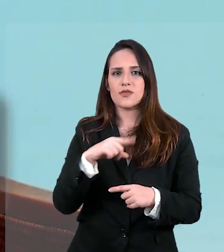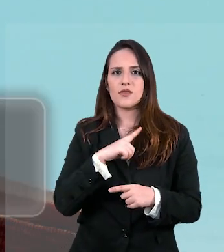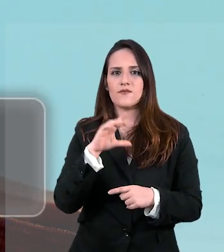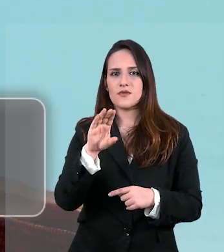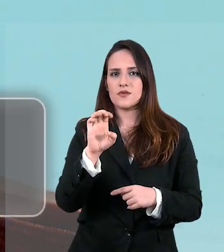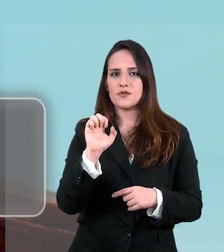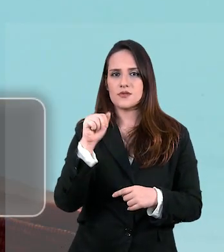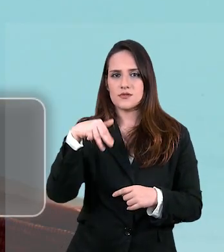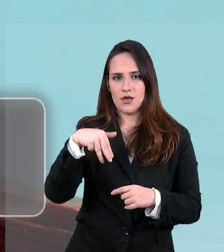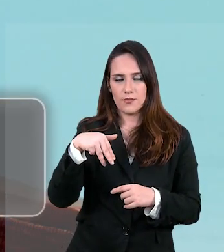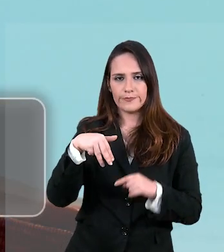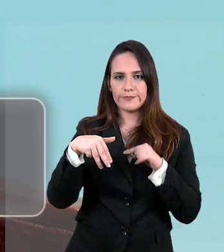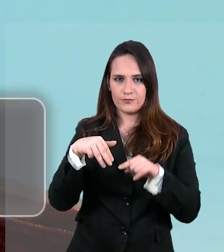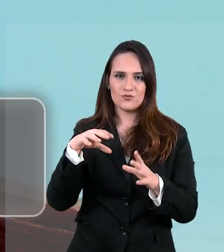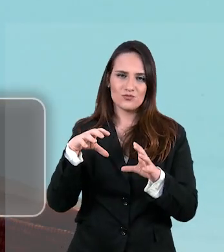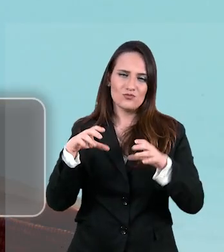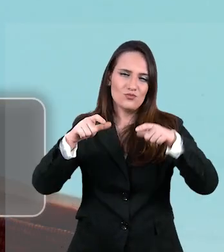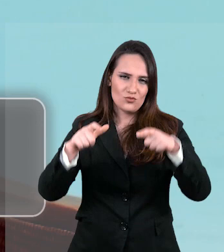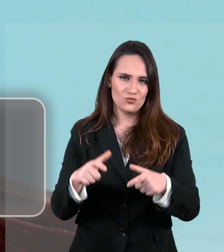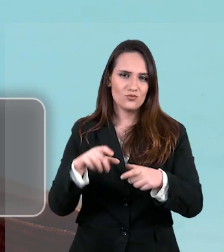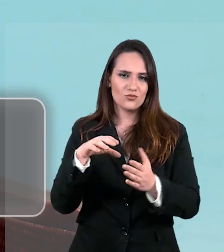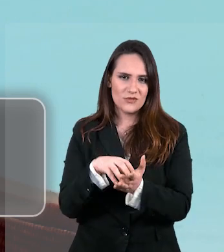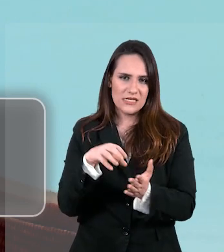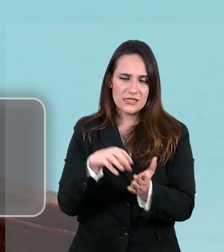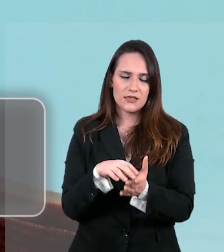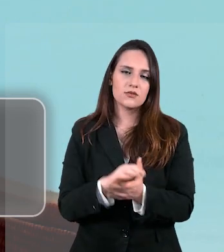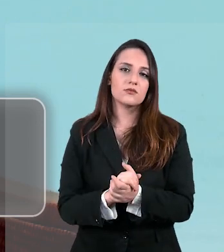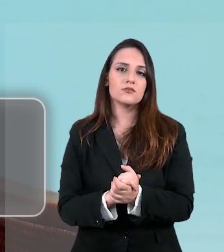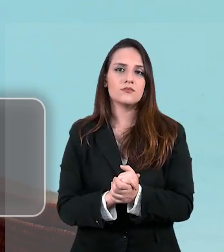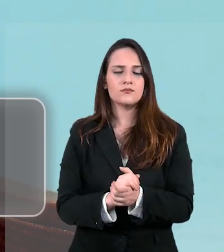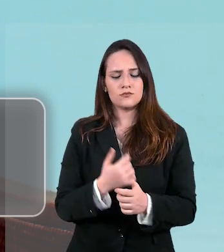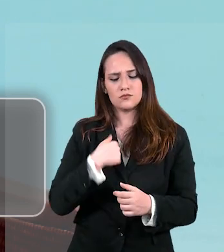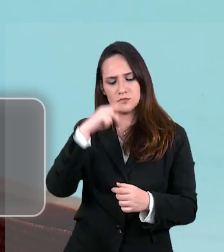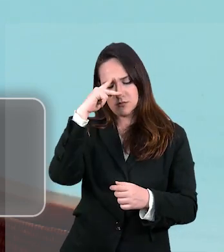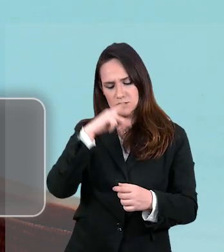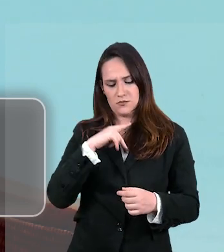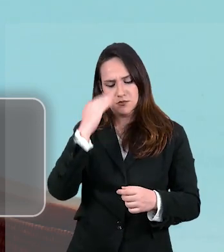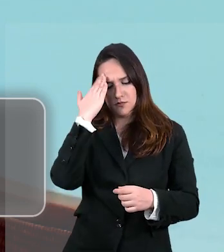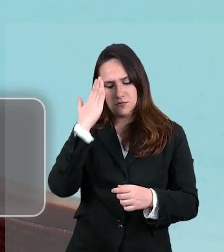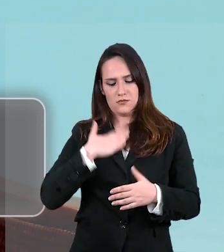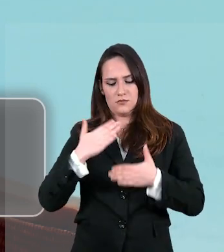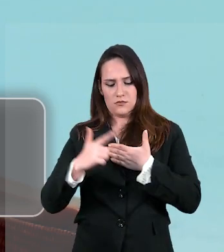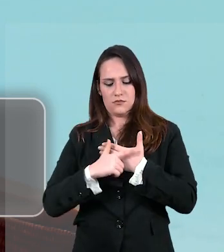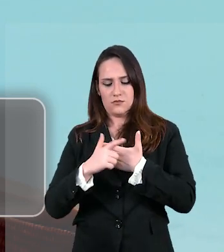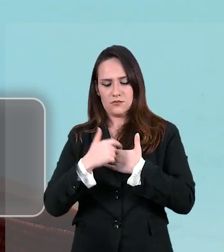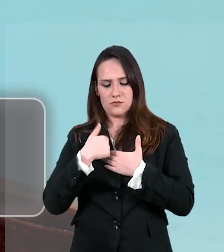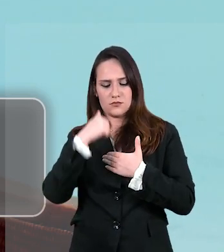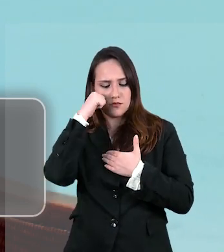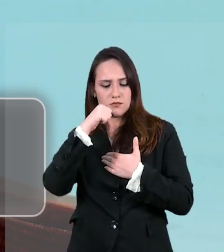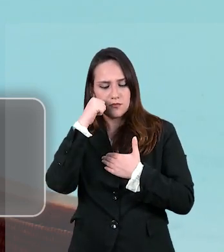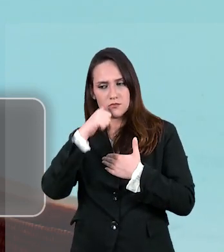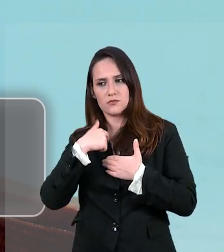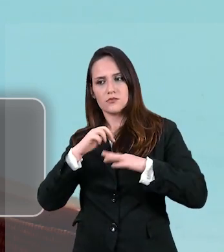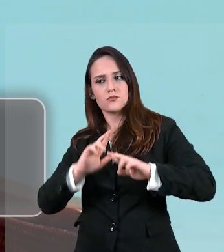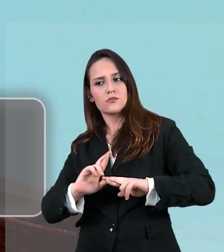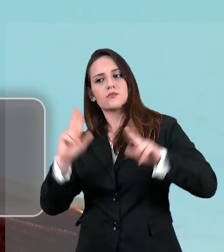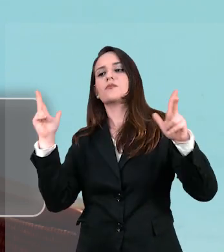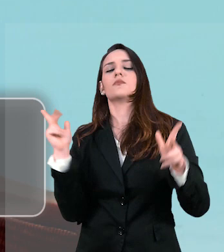CEAM. Eu me conheci no CEAM, eu entendi o meu papel como